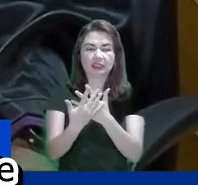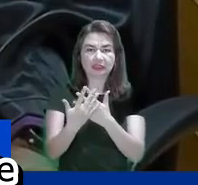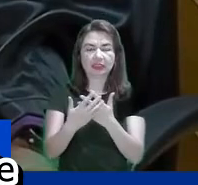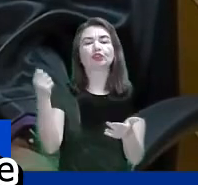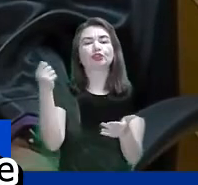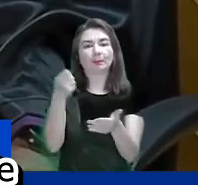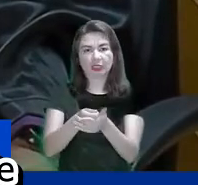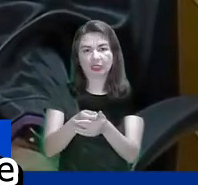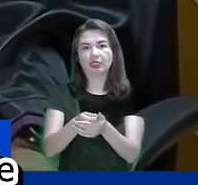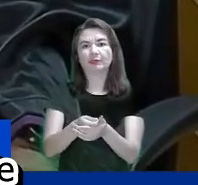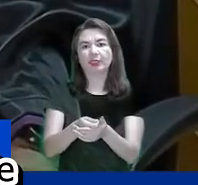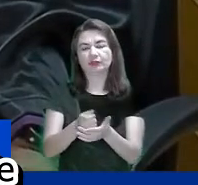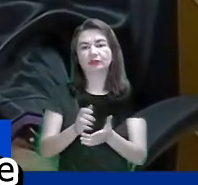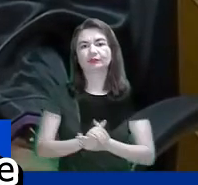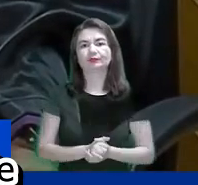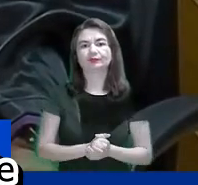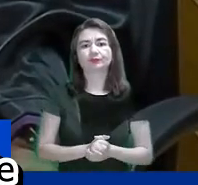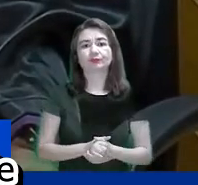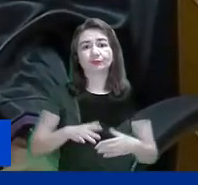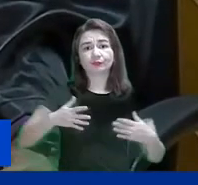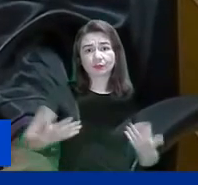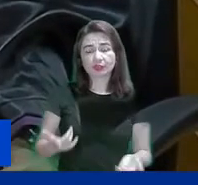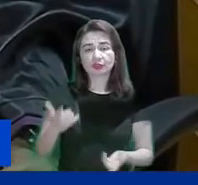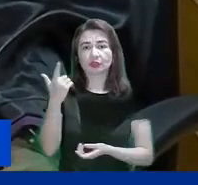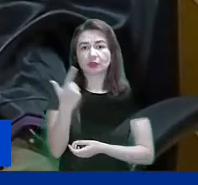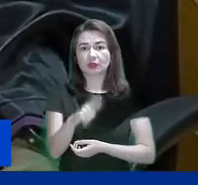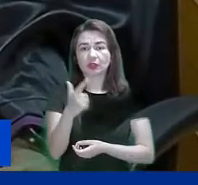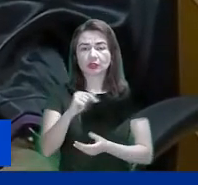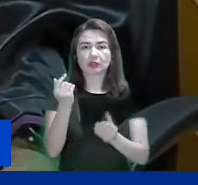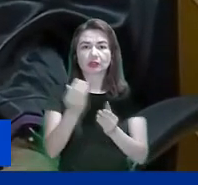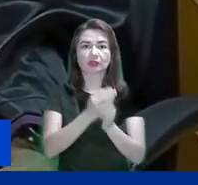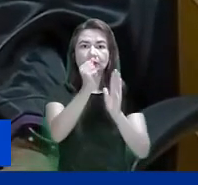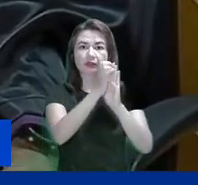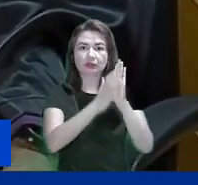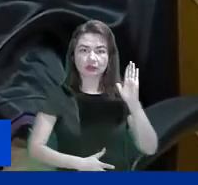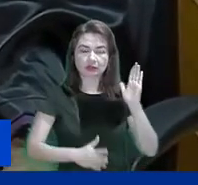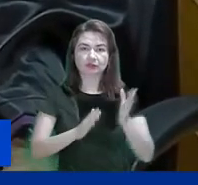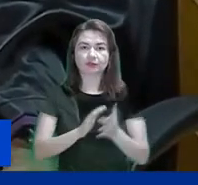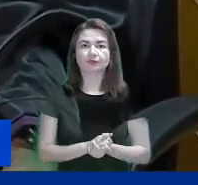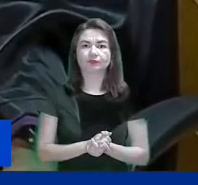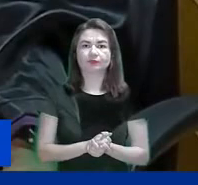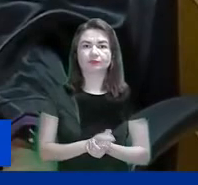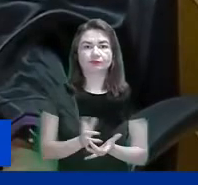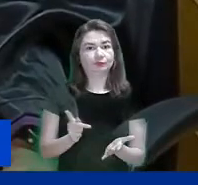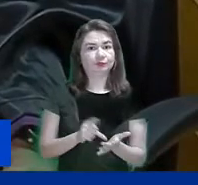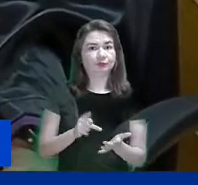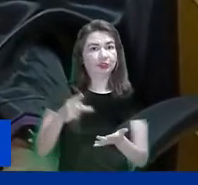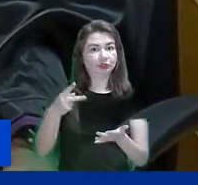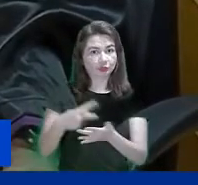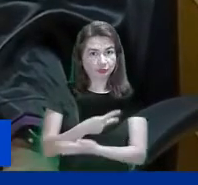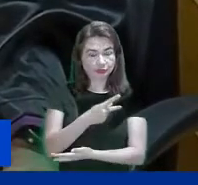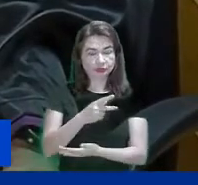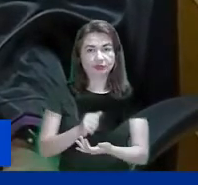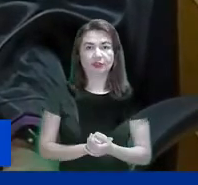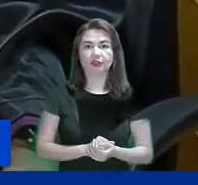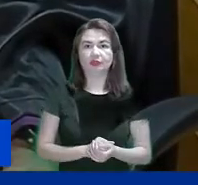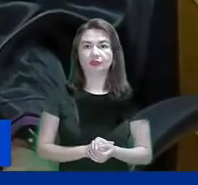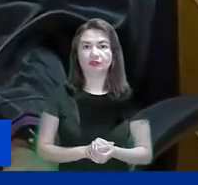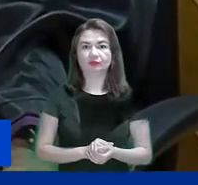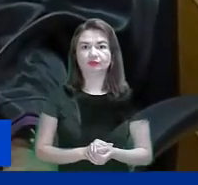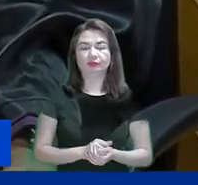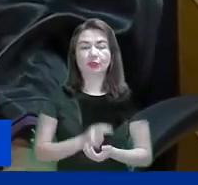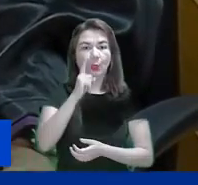Portanto, em não havendo na fundamentação dos embargos narrativa fática que corresponda ao vício